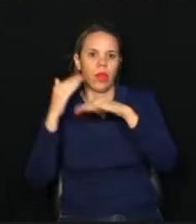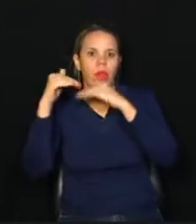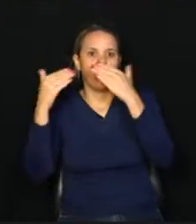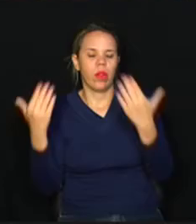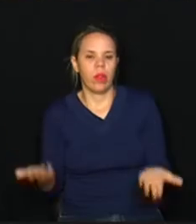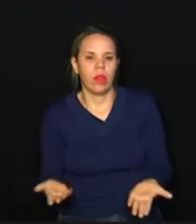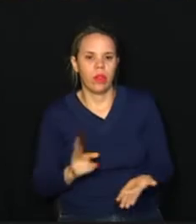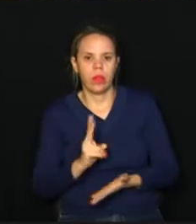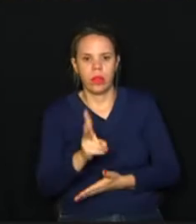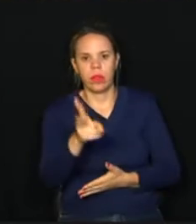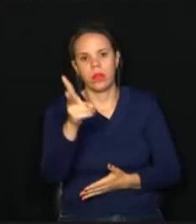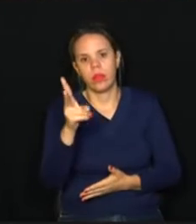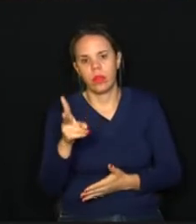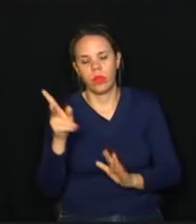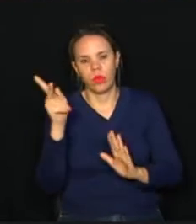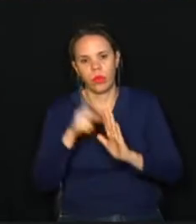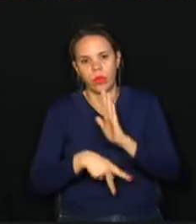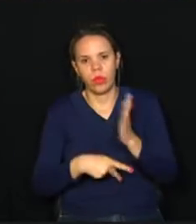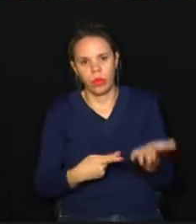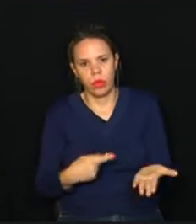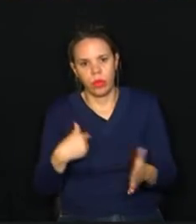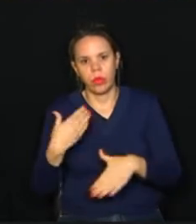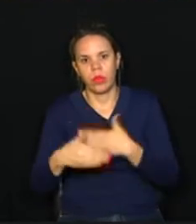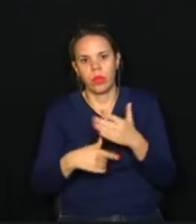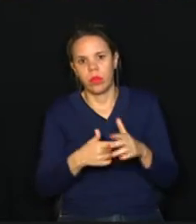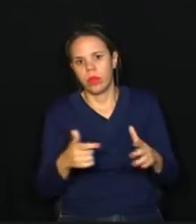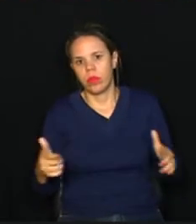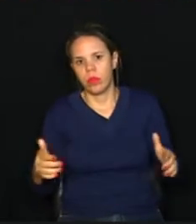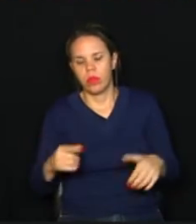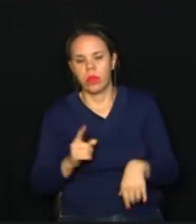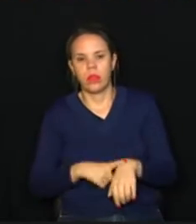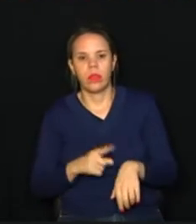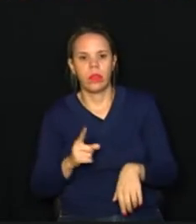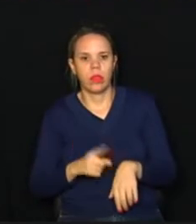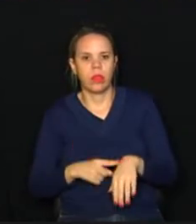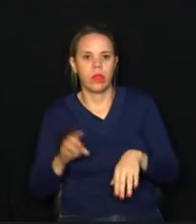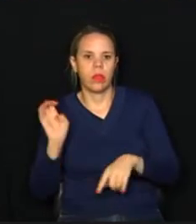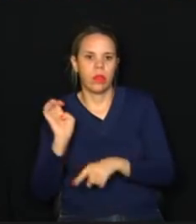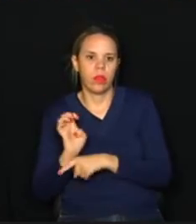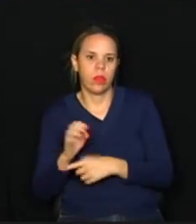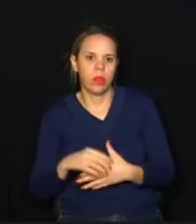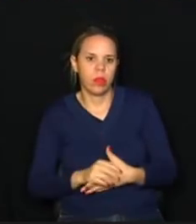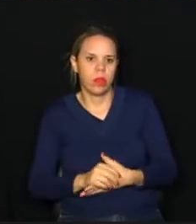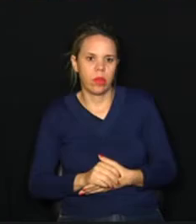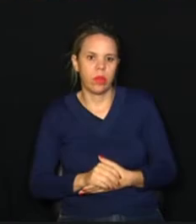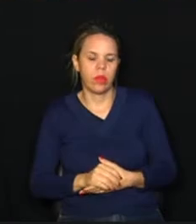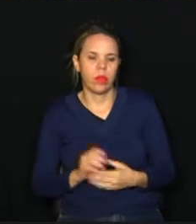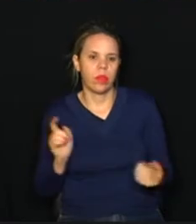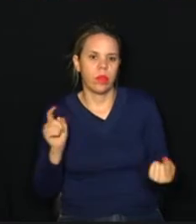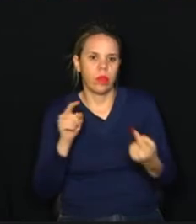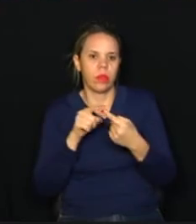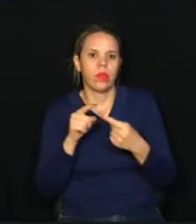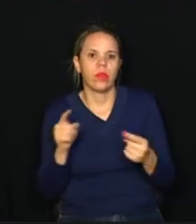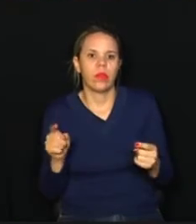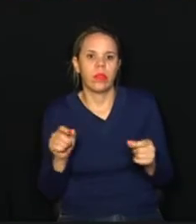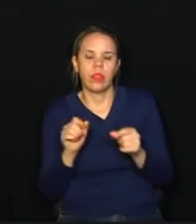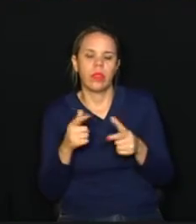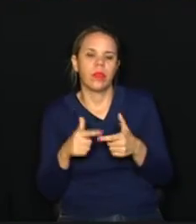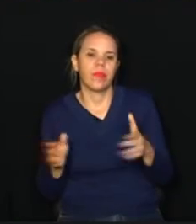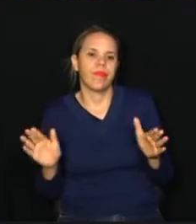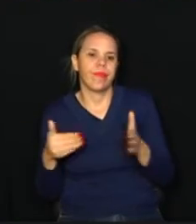e continuidade de um projeto que vem de longa data aí no Estado, no sentido do desmonte,